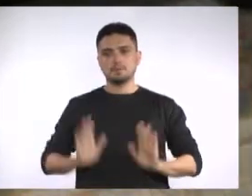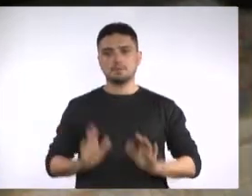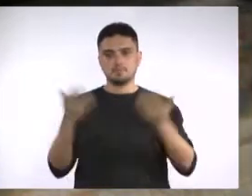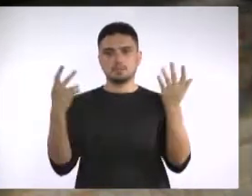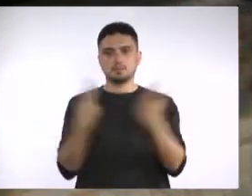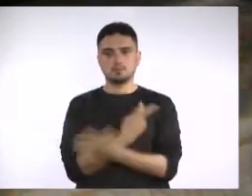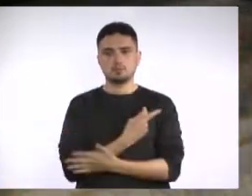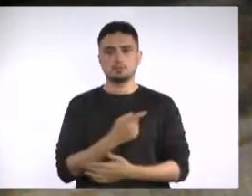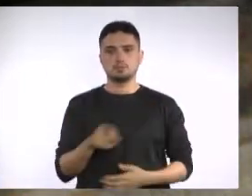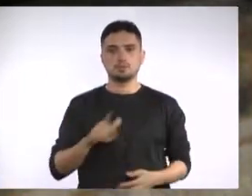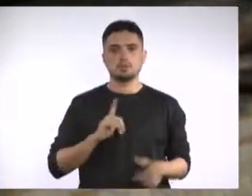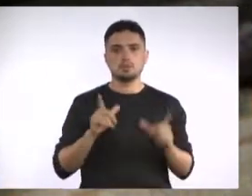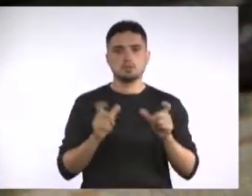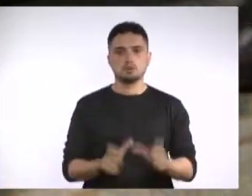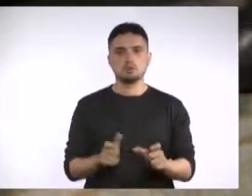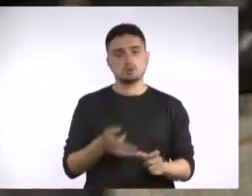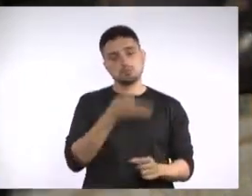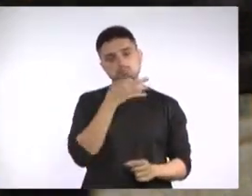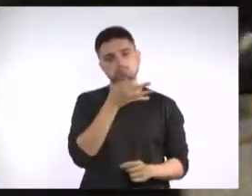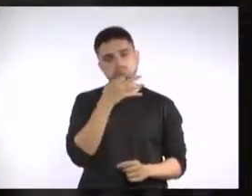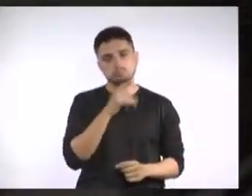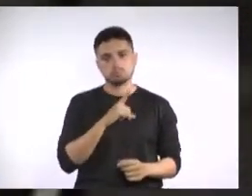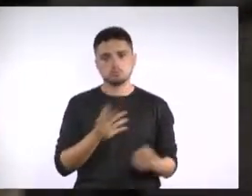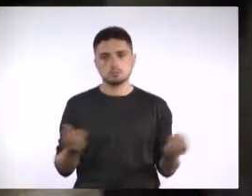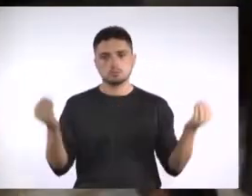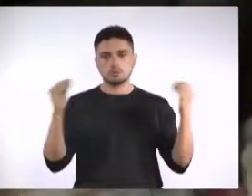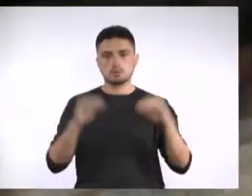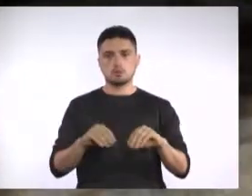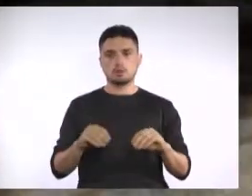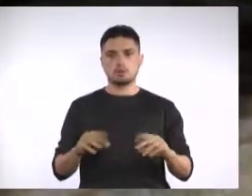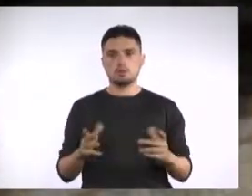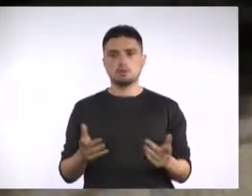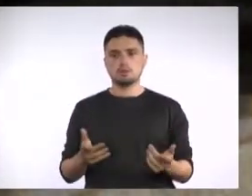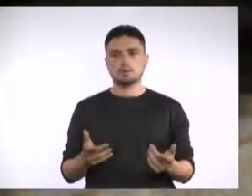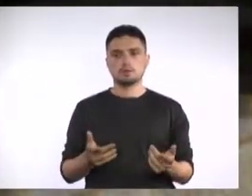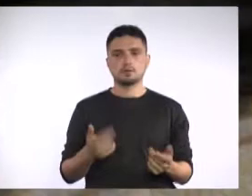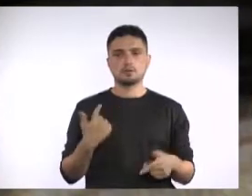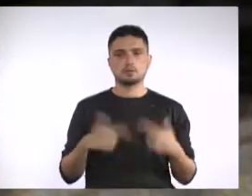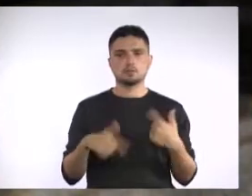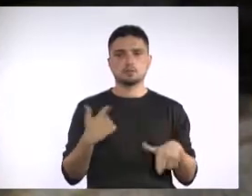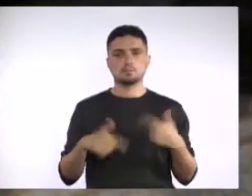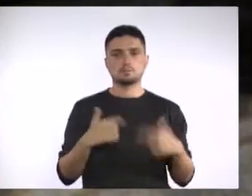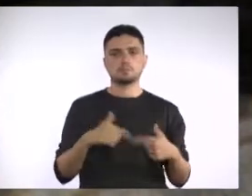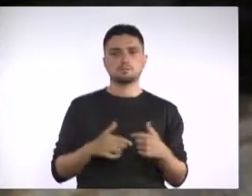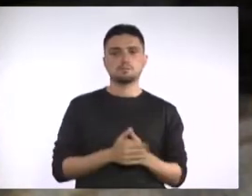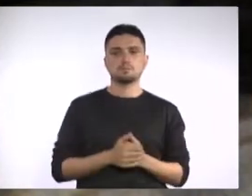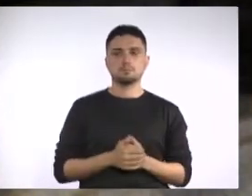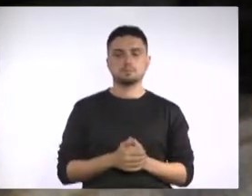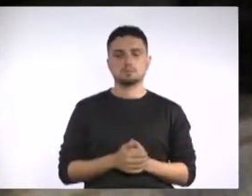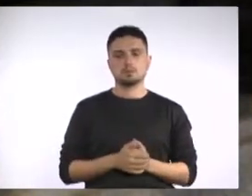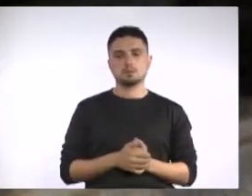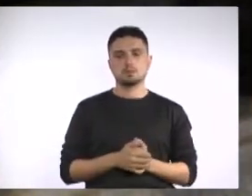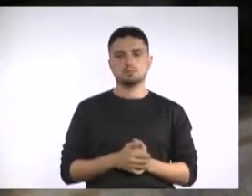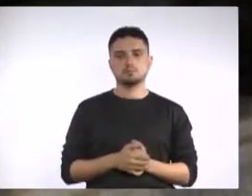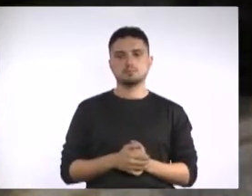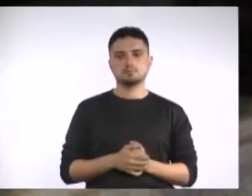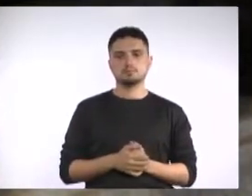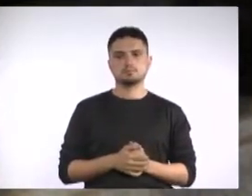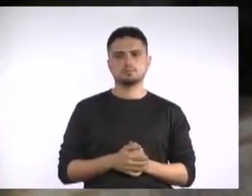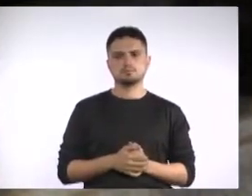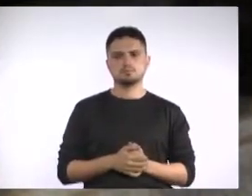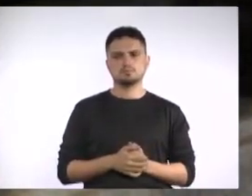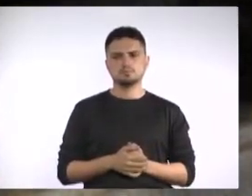nesses locais que a gente está sugerindo aqui da implantação do serviço, a gente vê que os primeiros a chegar são sempre os bombeiros